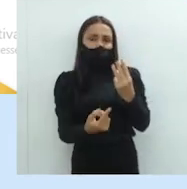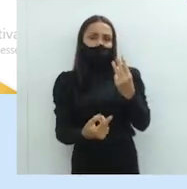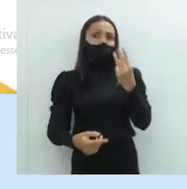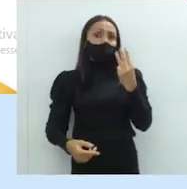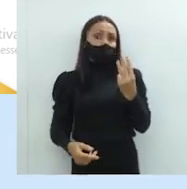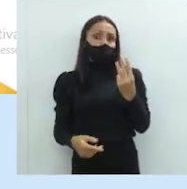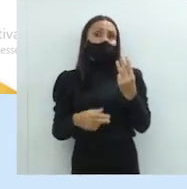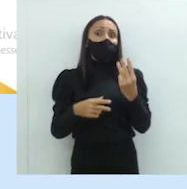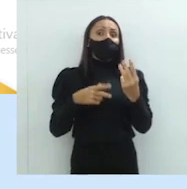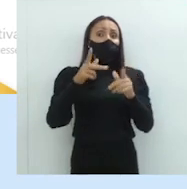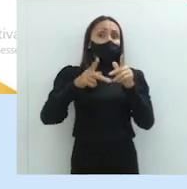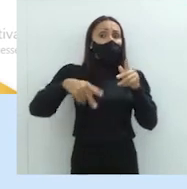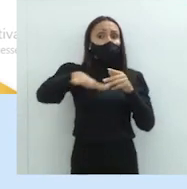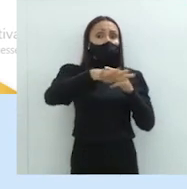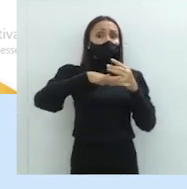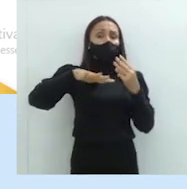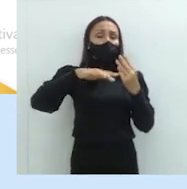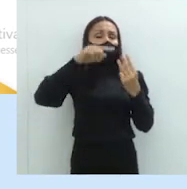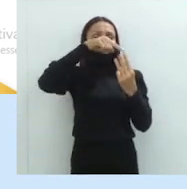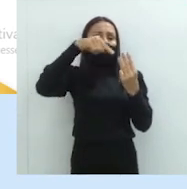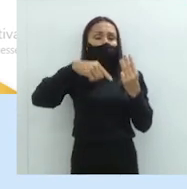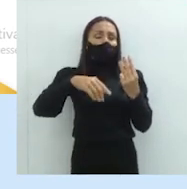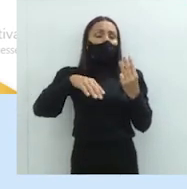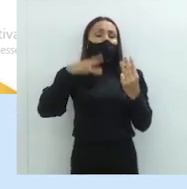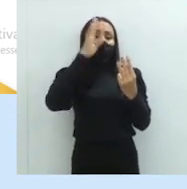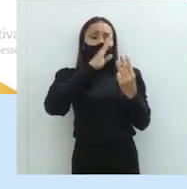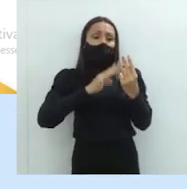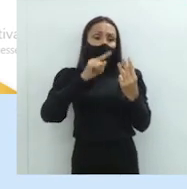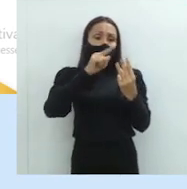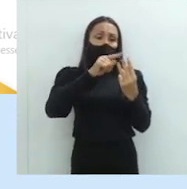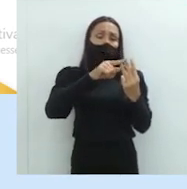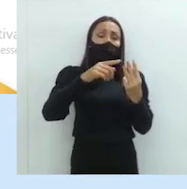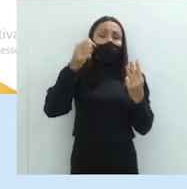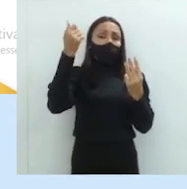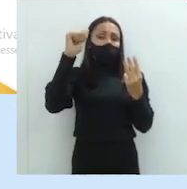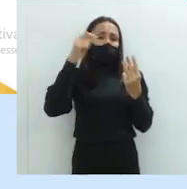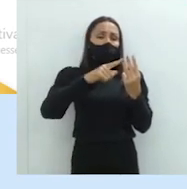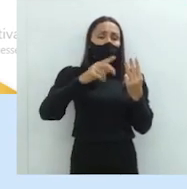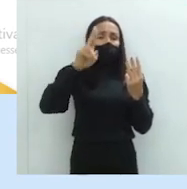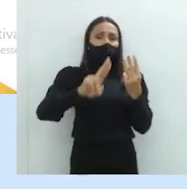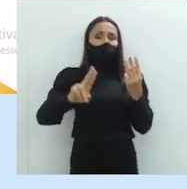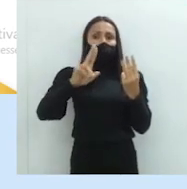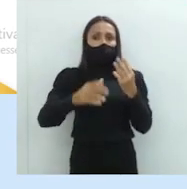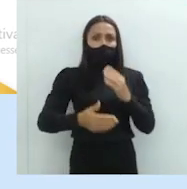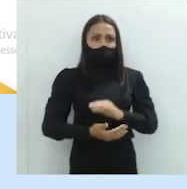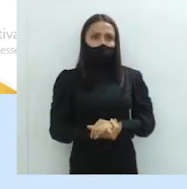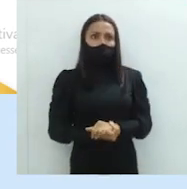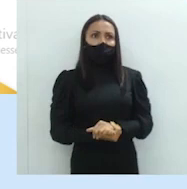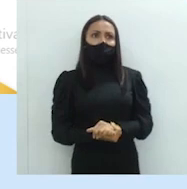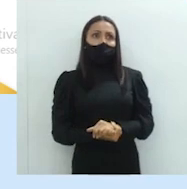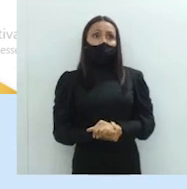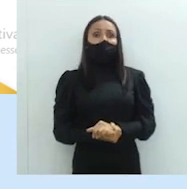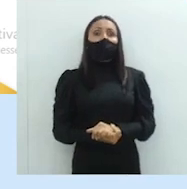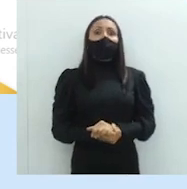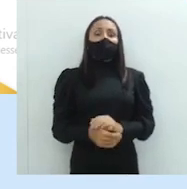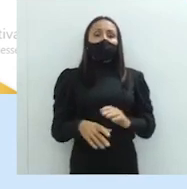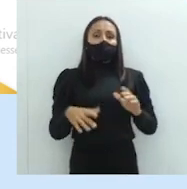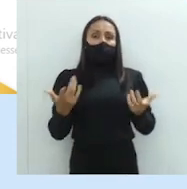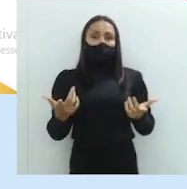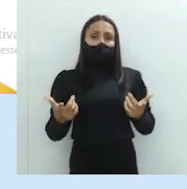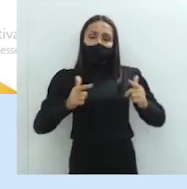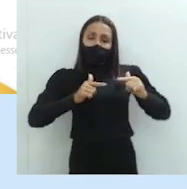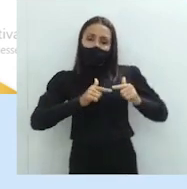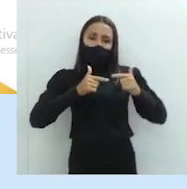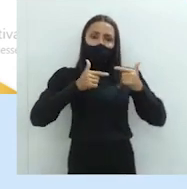Tríplice, Brasil, Argentina e Uruguai, né? Então vejamos, aí vem as batalhas. O